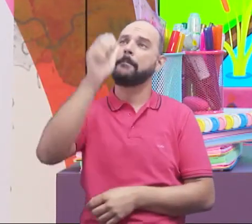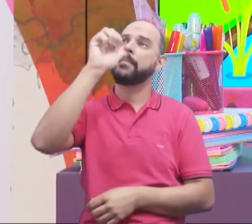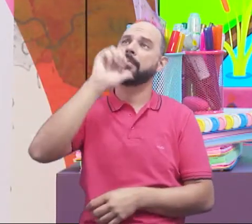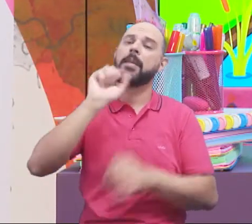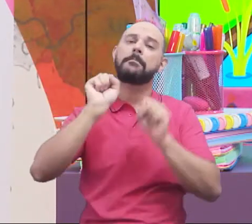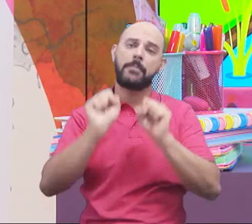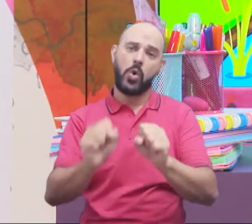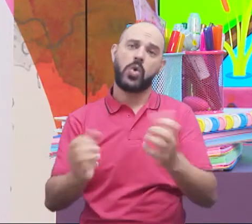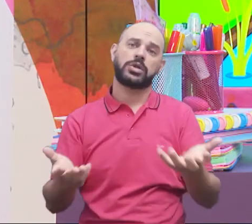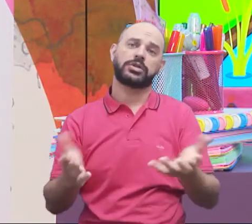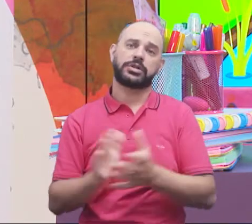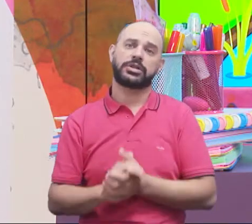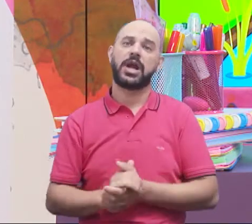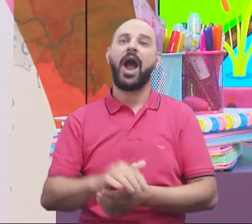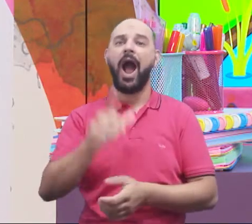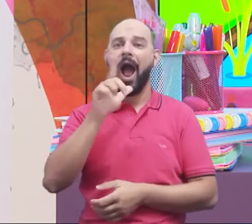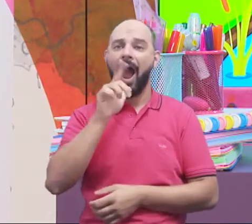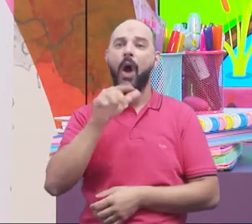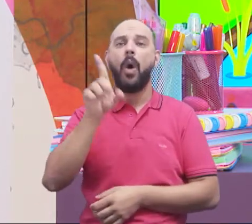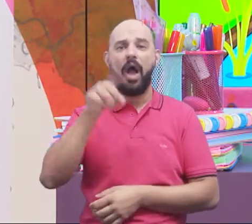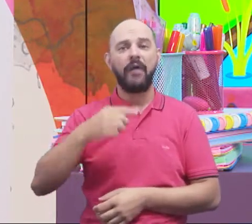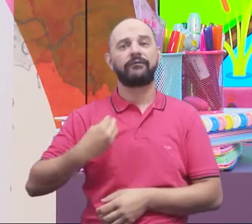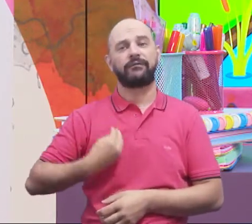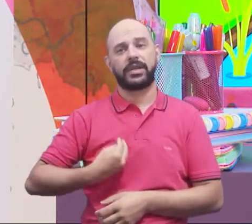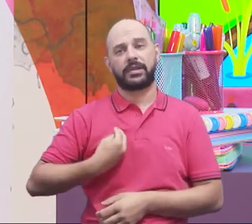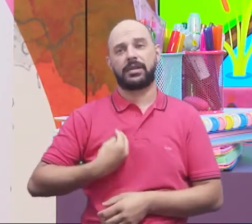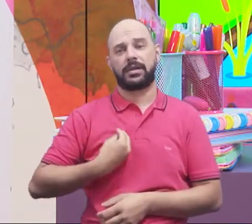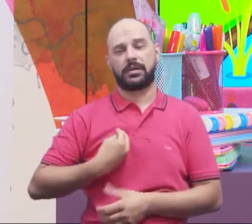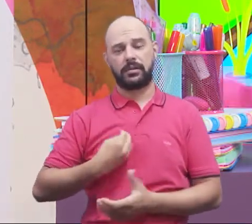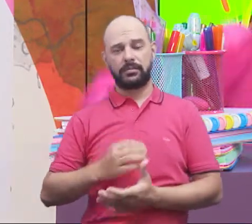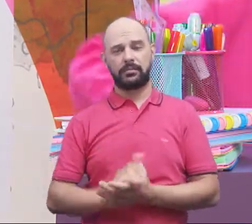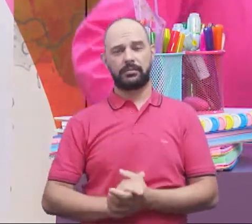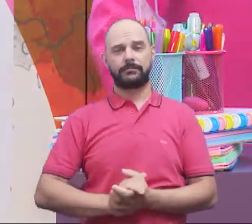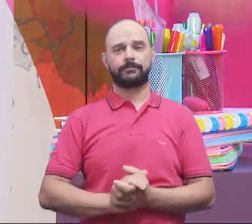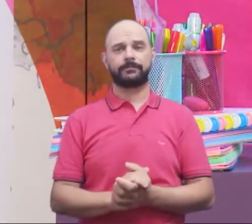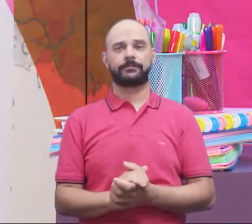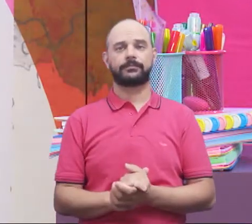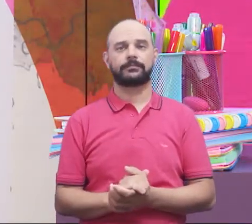É essa que podemos beber, sabe? Água é vida!